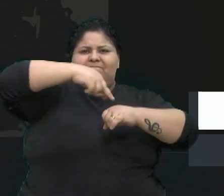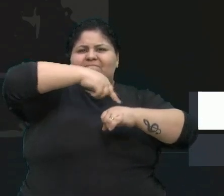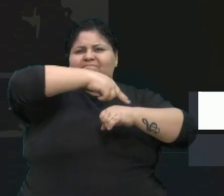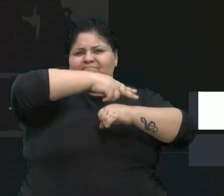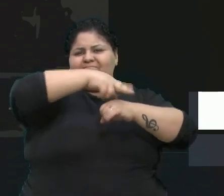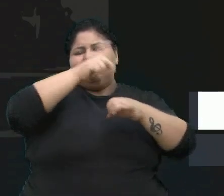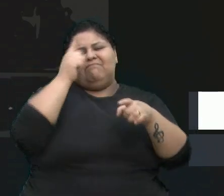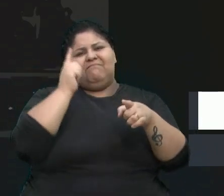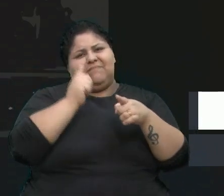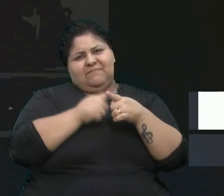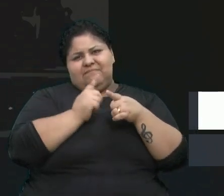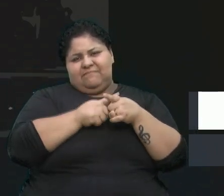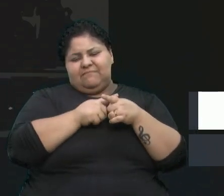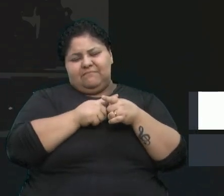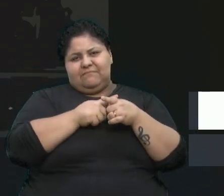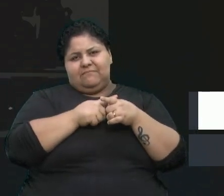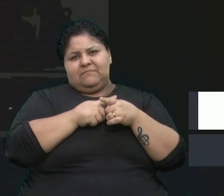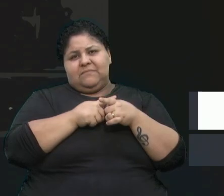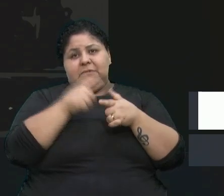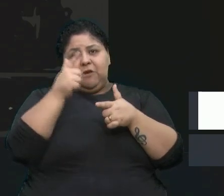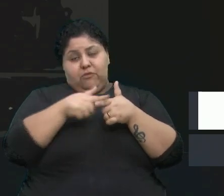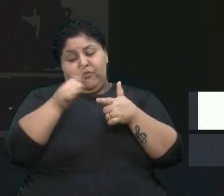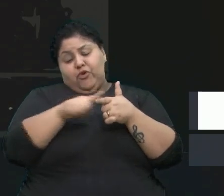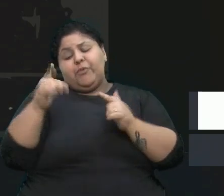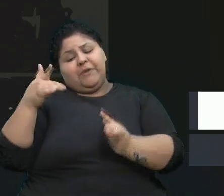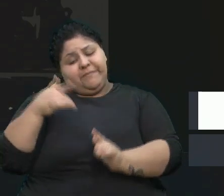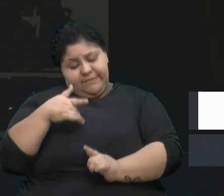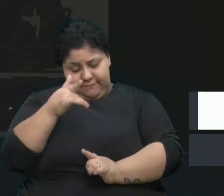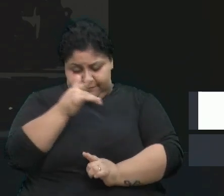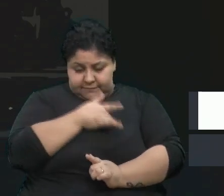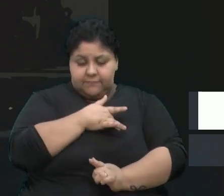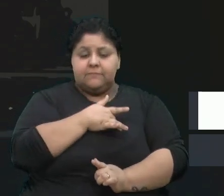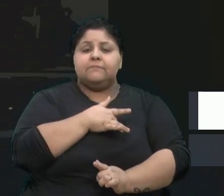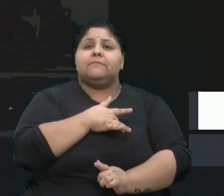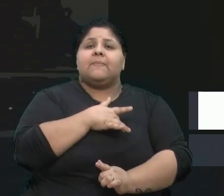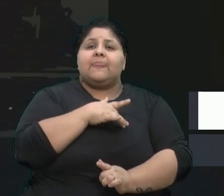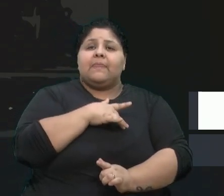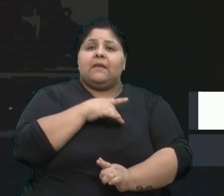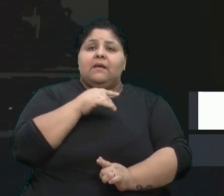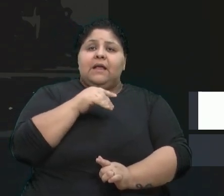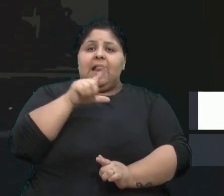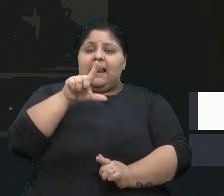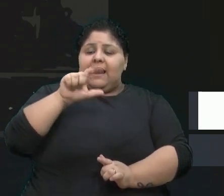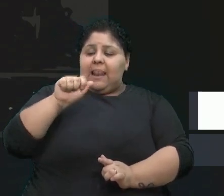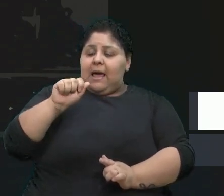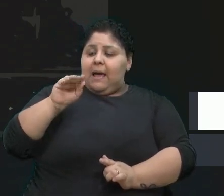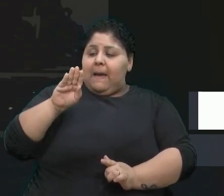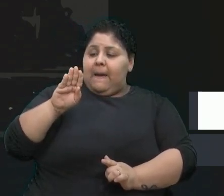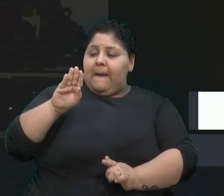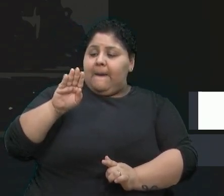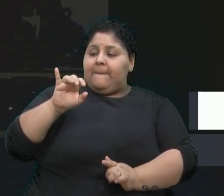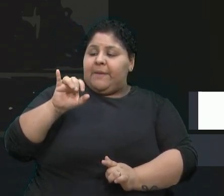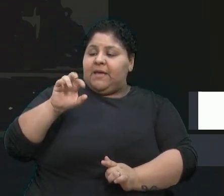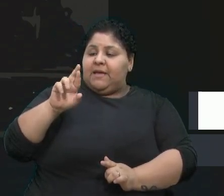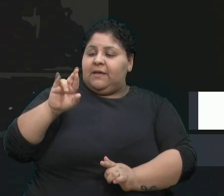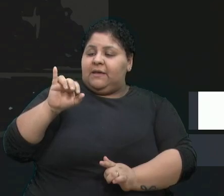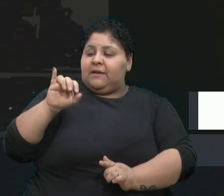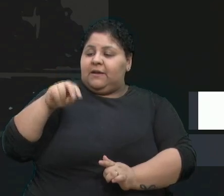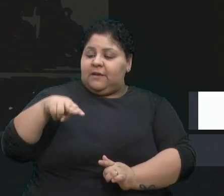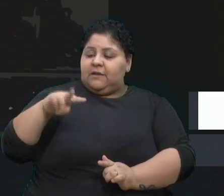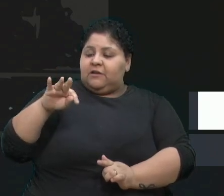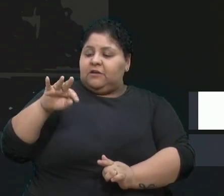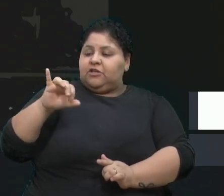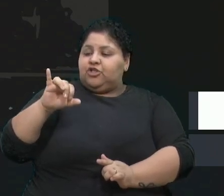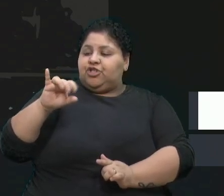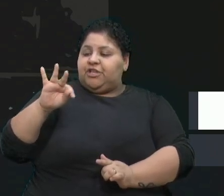devido ao problema que eu estou tendo de labirintite. Mas dizer que eu estive